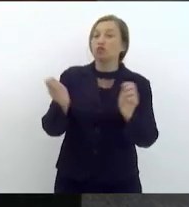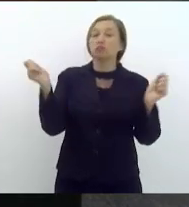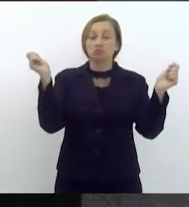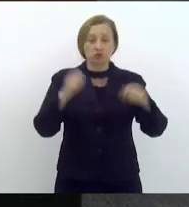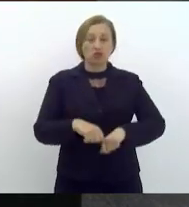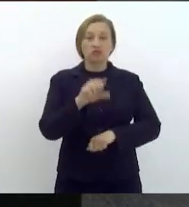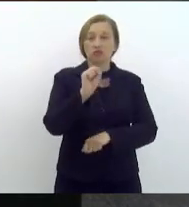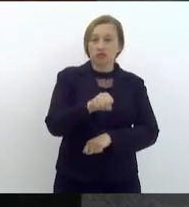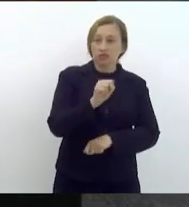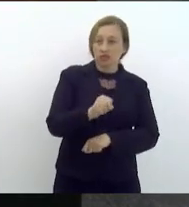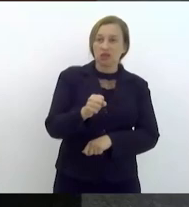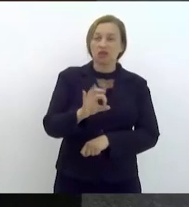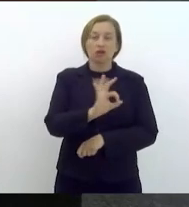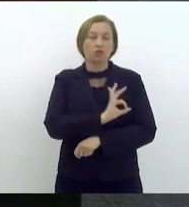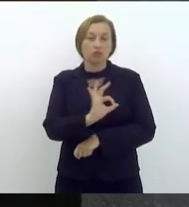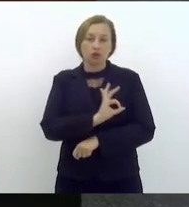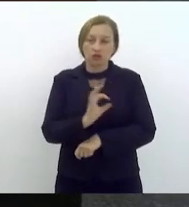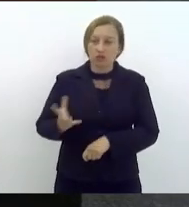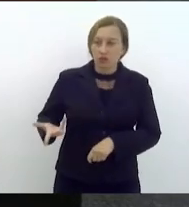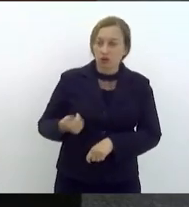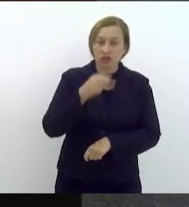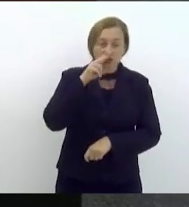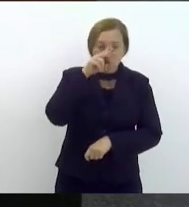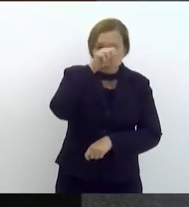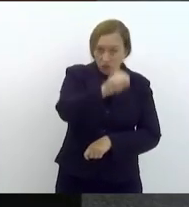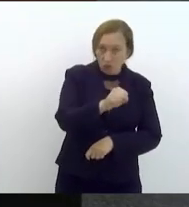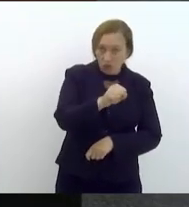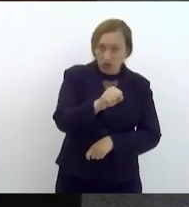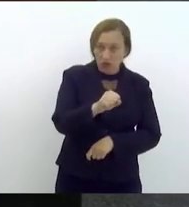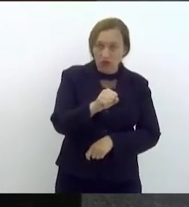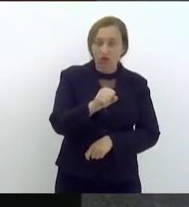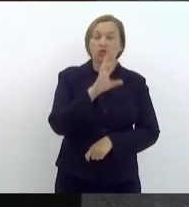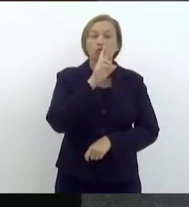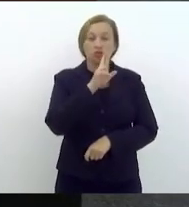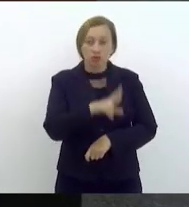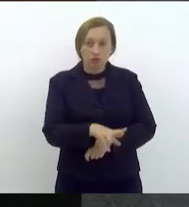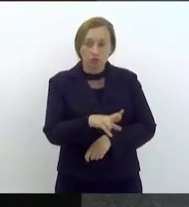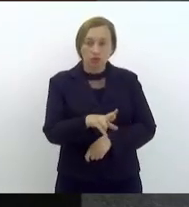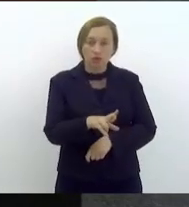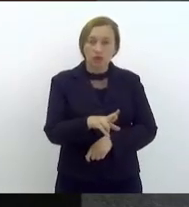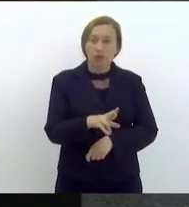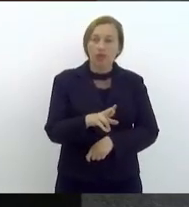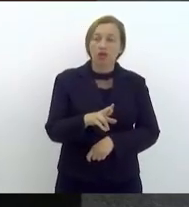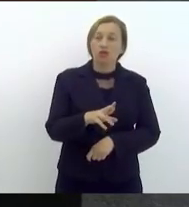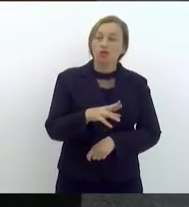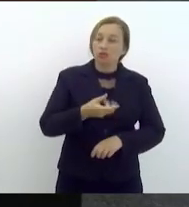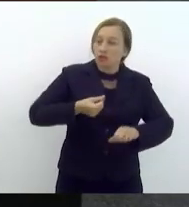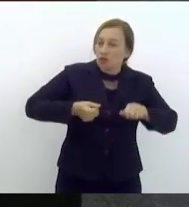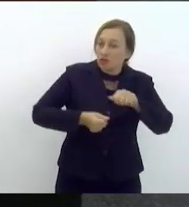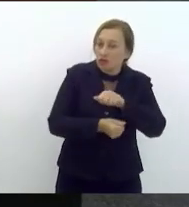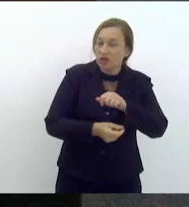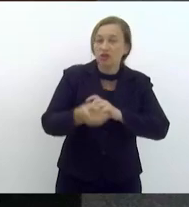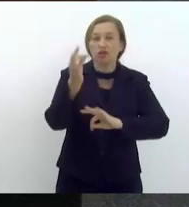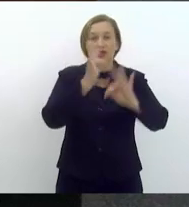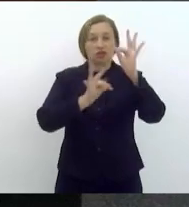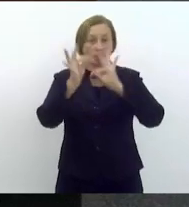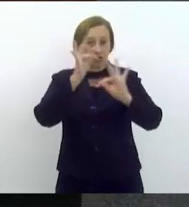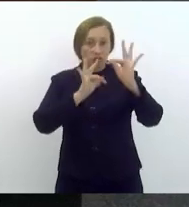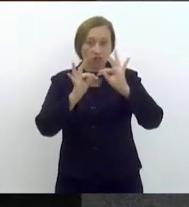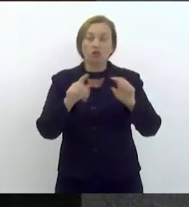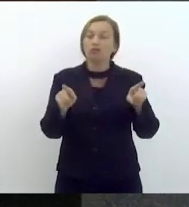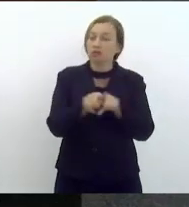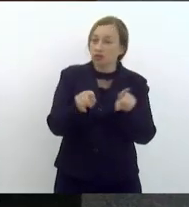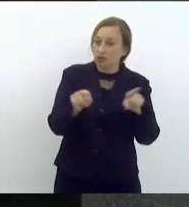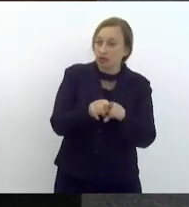possível sim ter uma polícia eficiente forte que com resultados quando a gente investe em tecnologia e